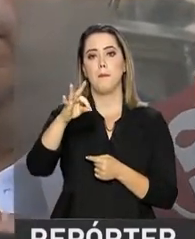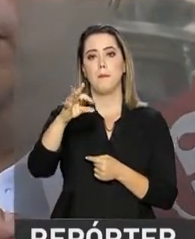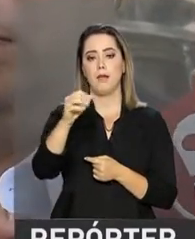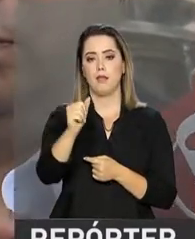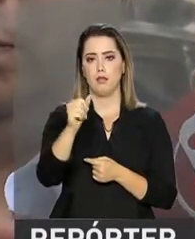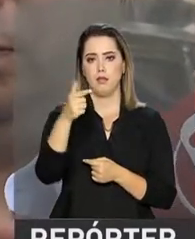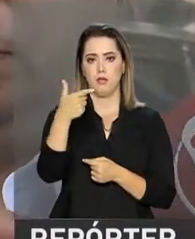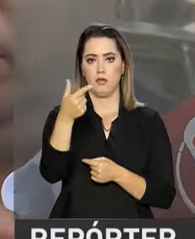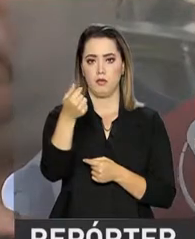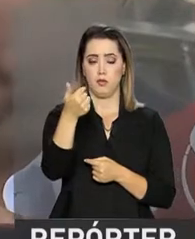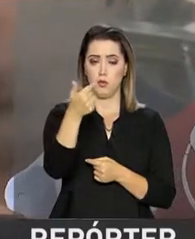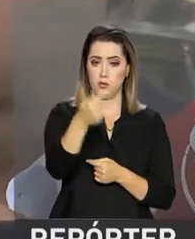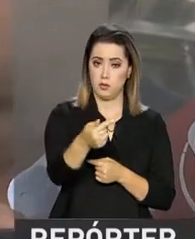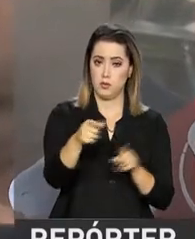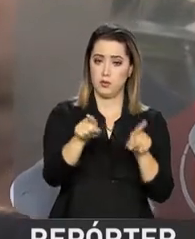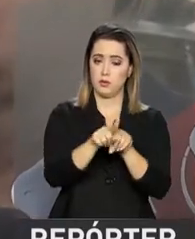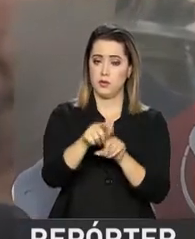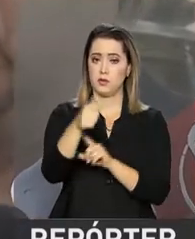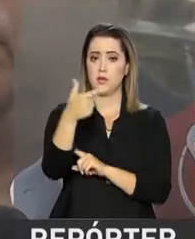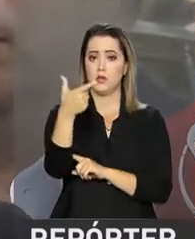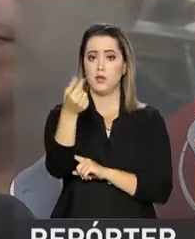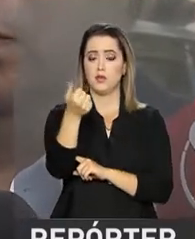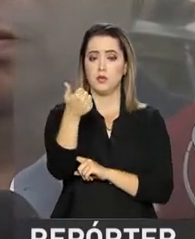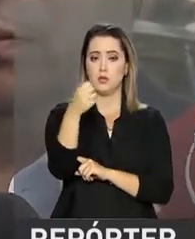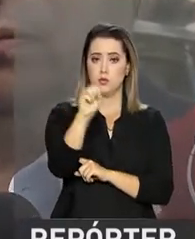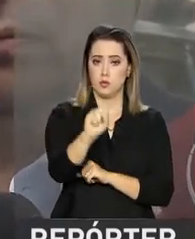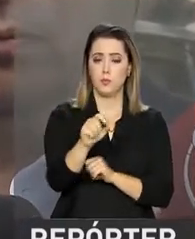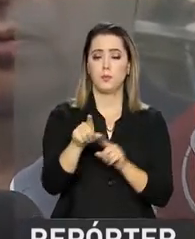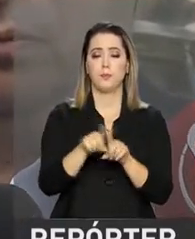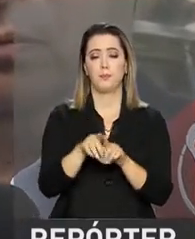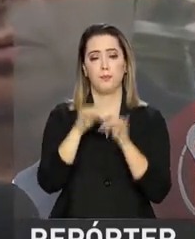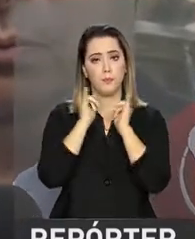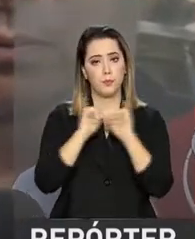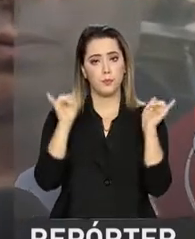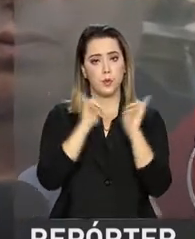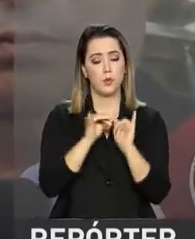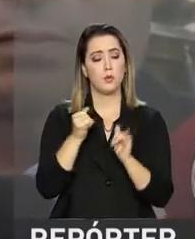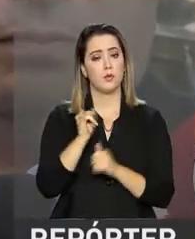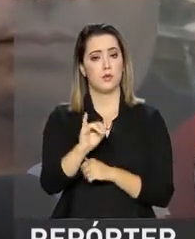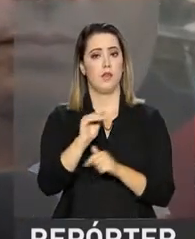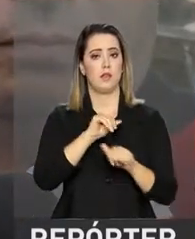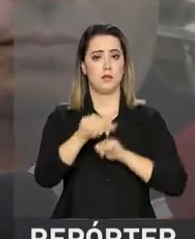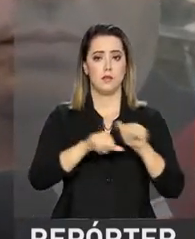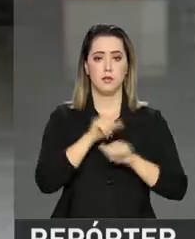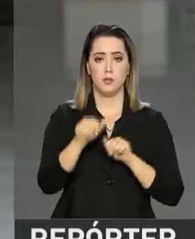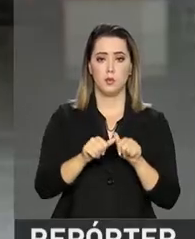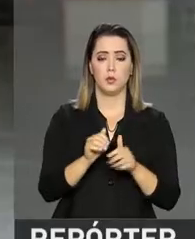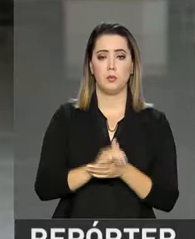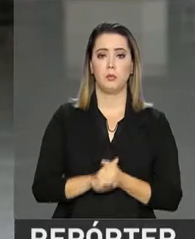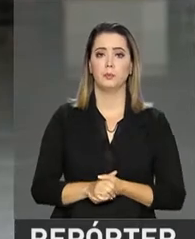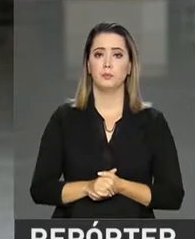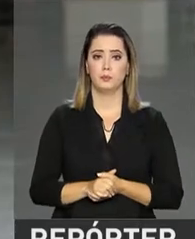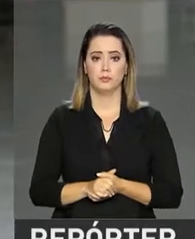18 de novembro anunciar qualquer revisão se for o caso até amanhã